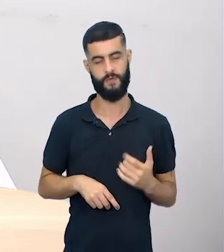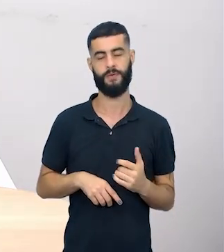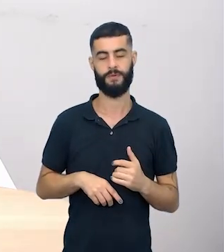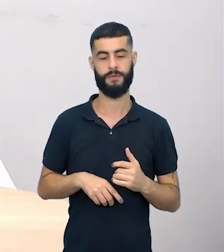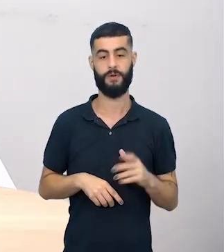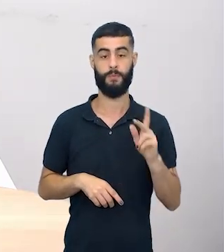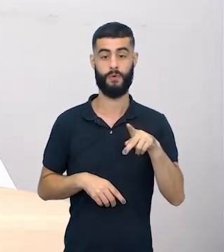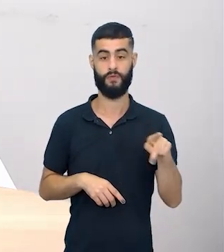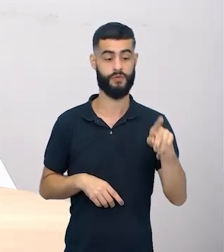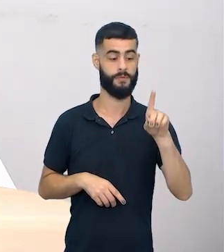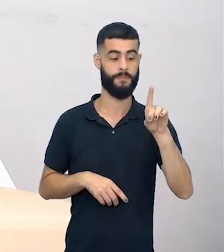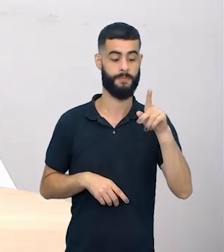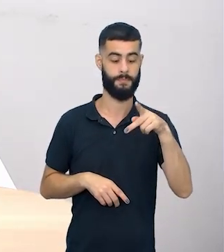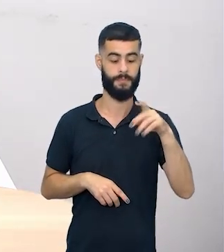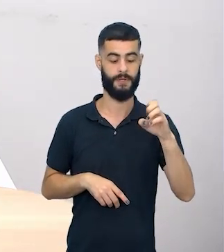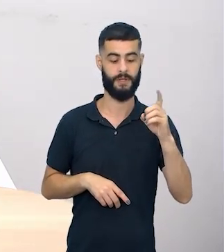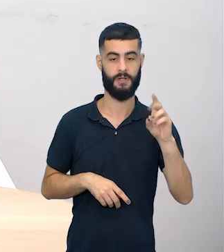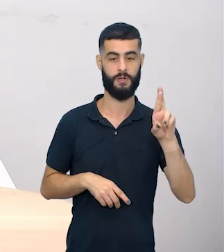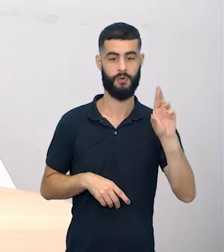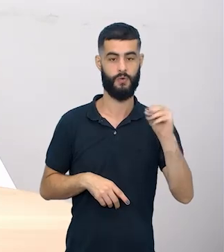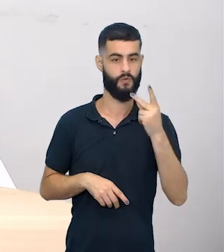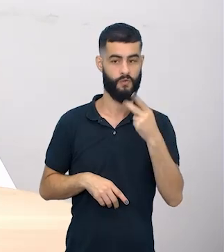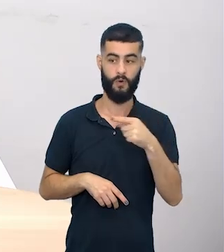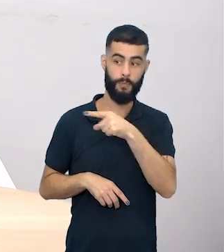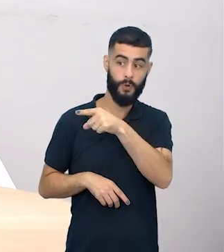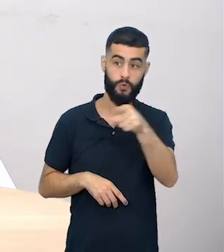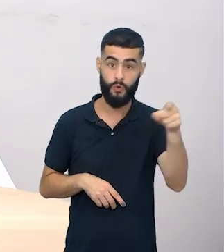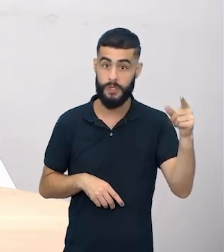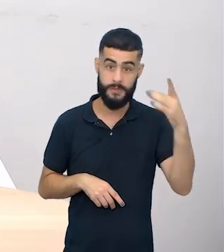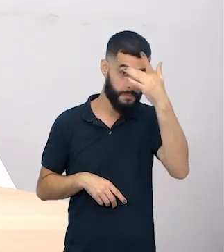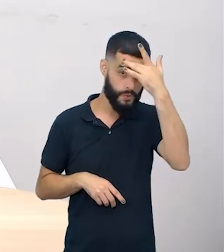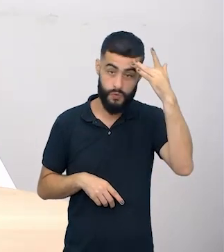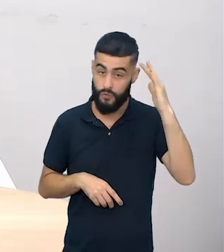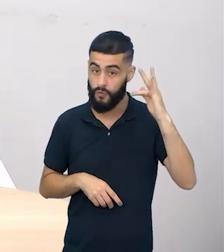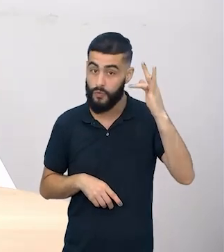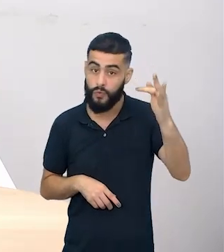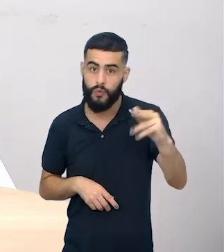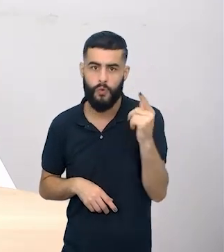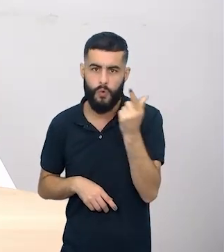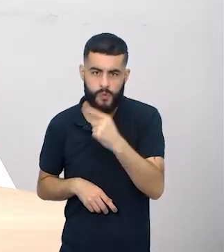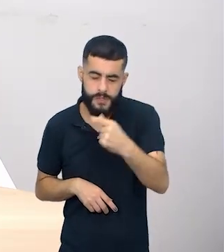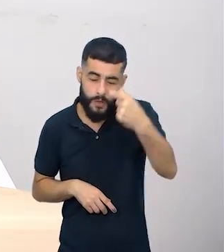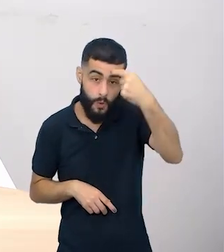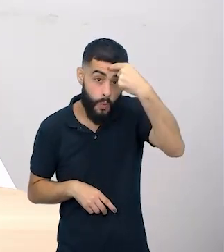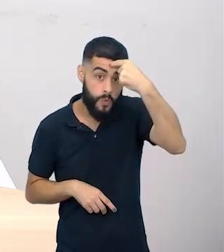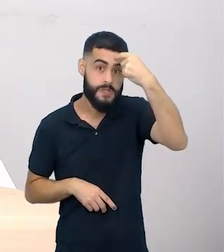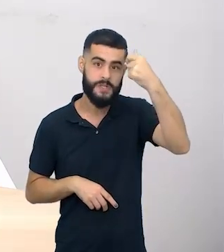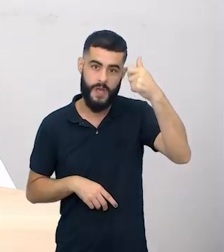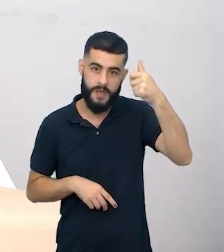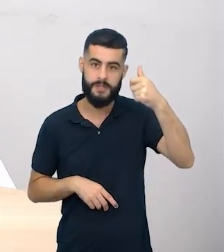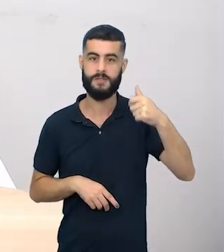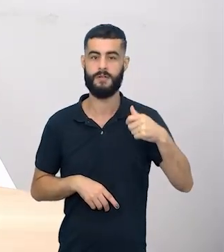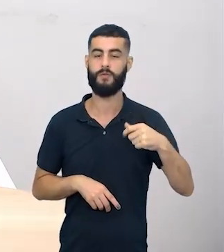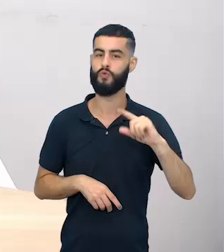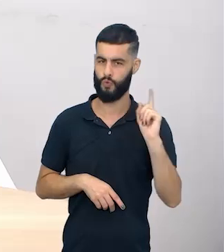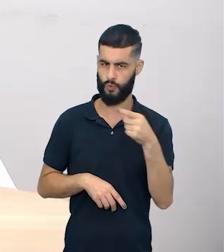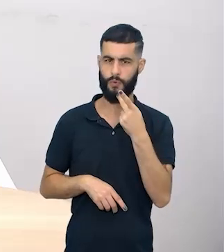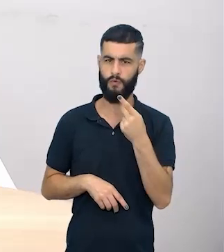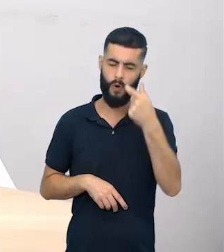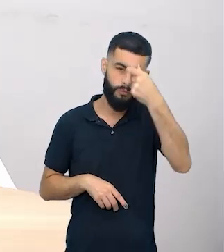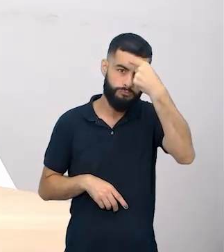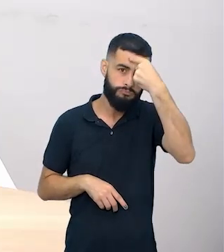gente colocou aqui para conscientizar as populações futuras. Bastante palavra conscientização, isso é